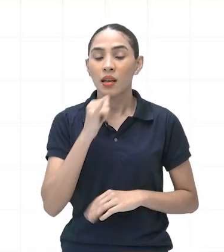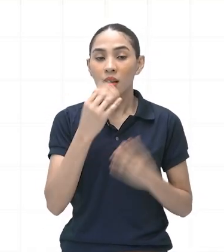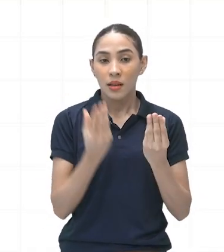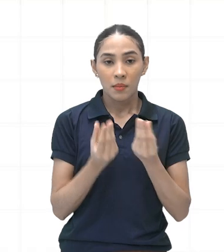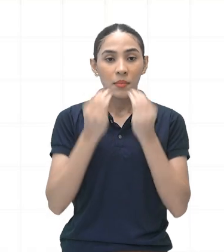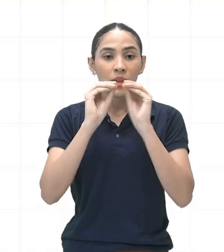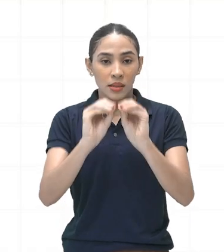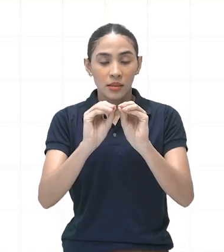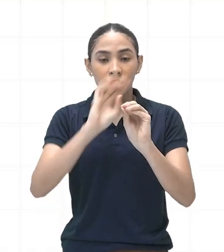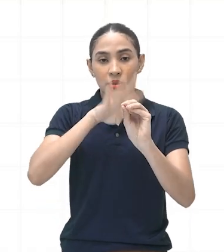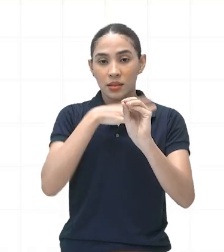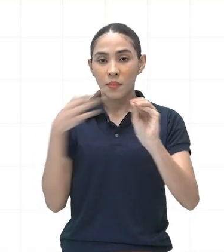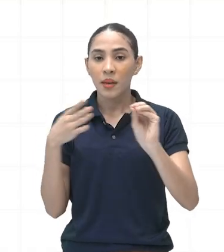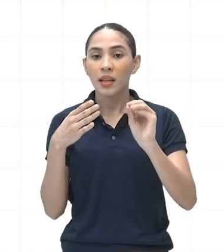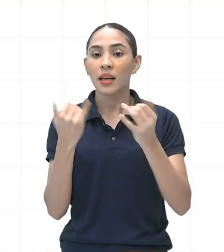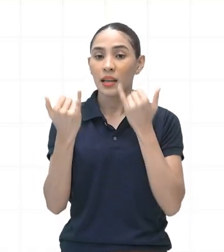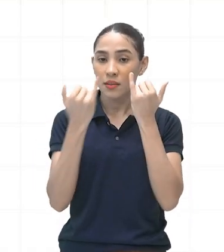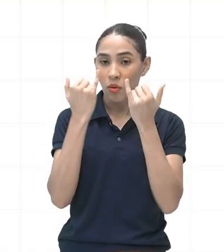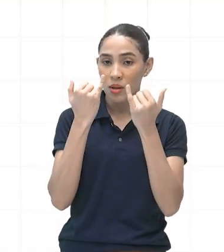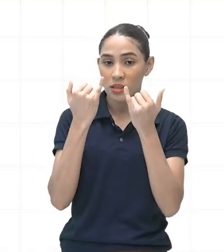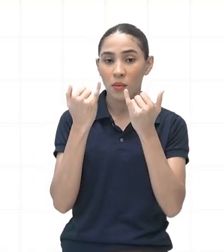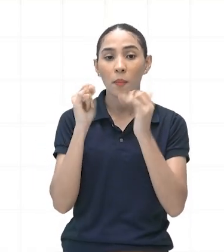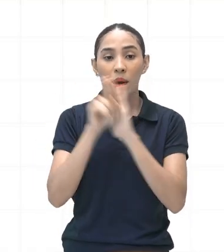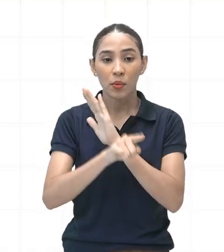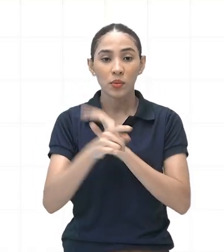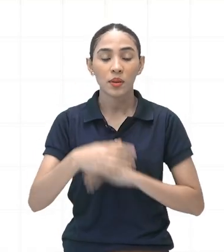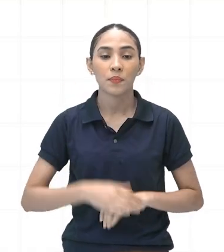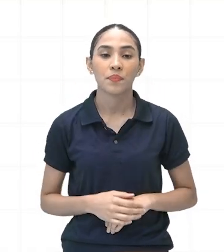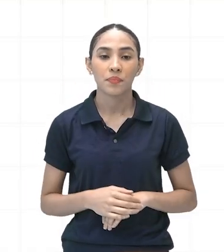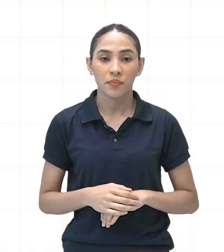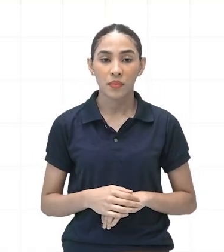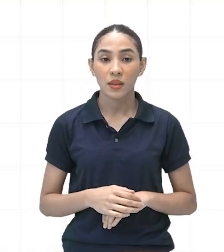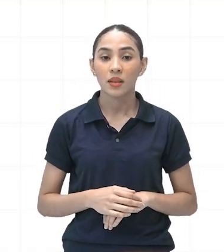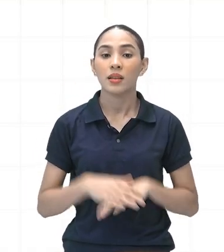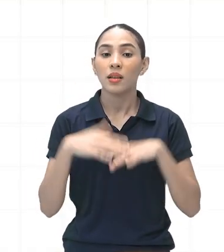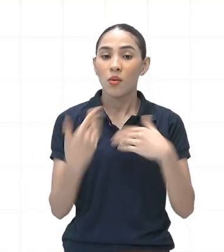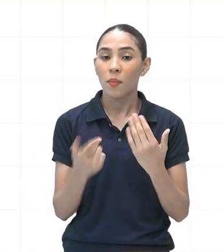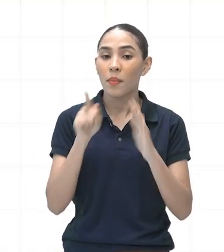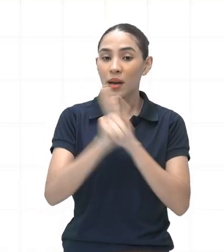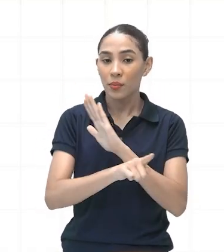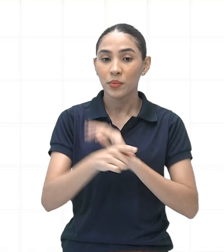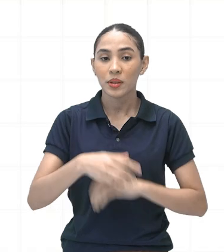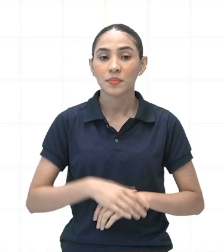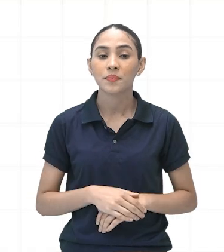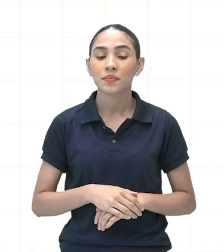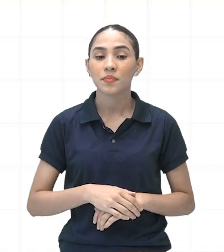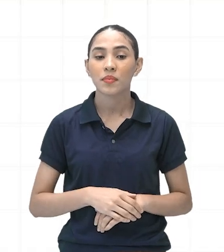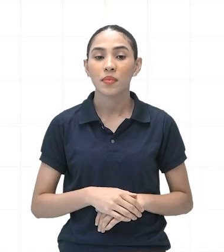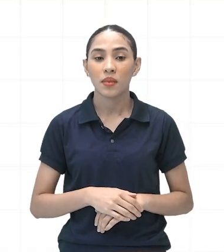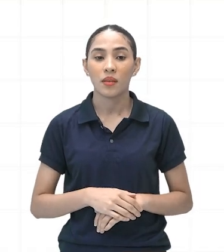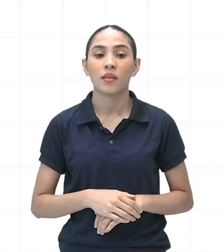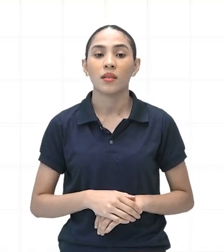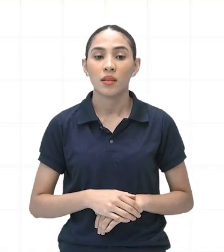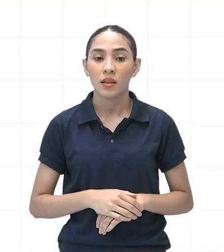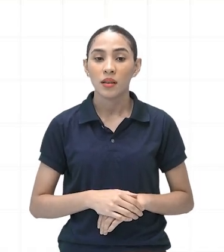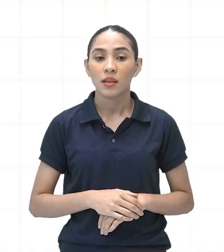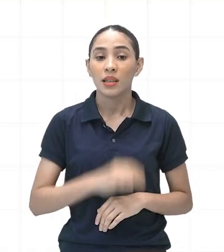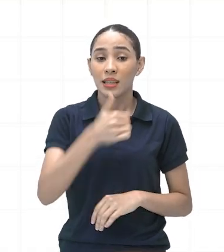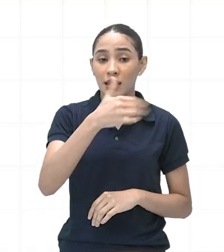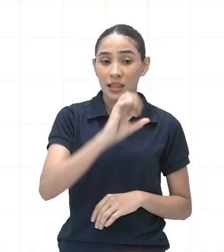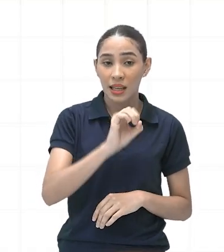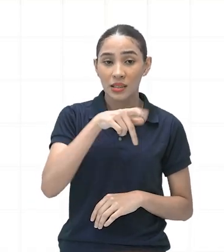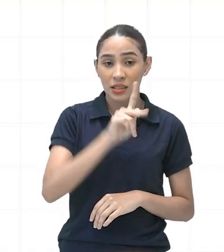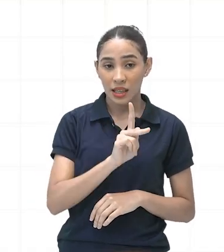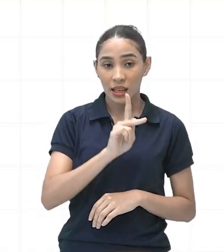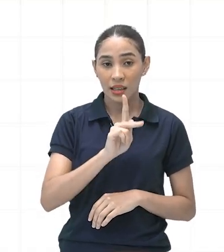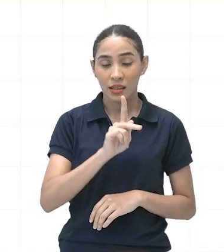preencher a tabela com as informações da questão. Aí na questão, dizia lá que a cada 10 quilos,